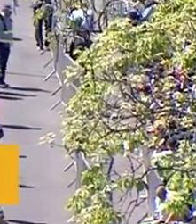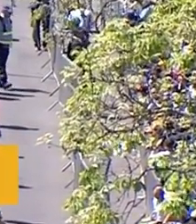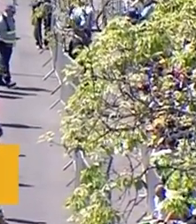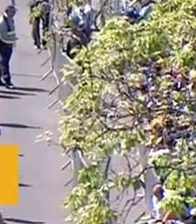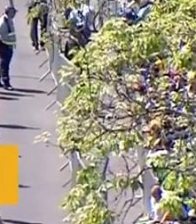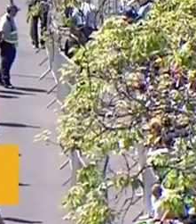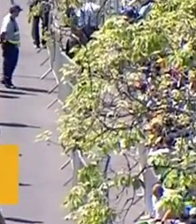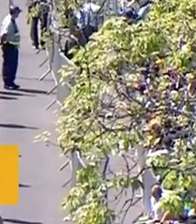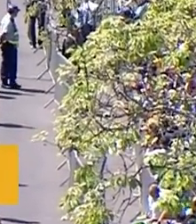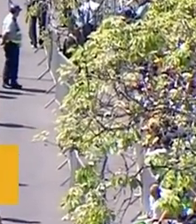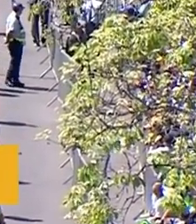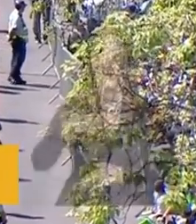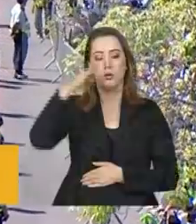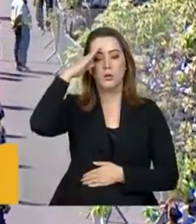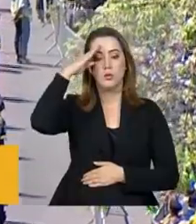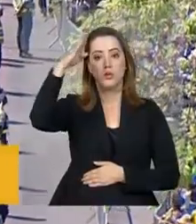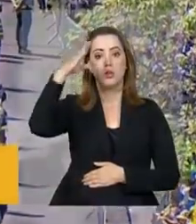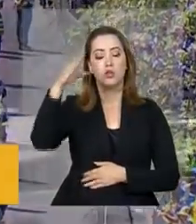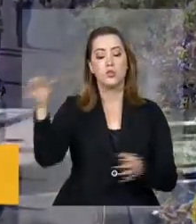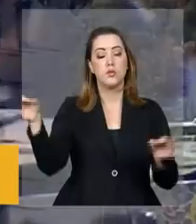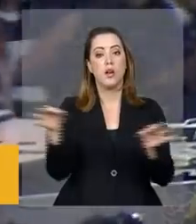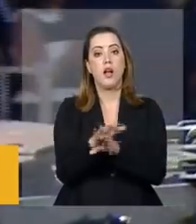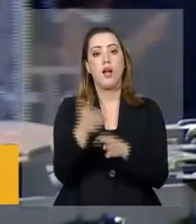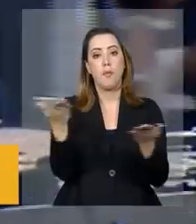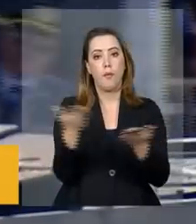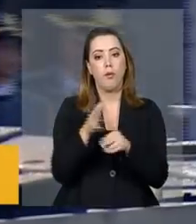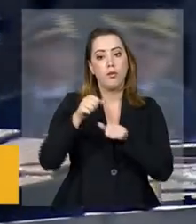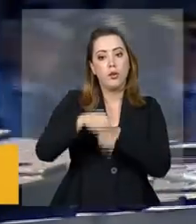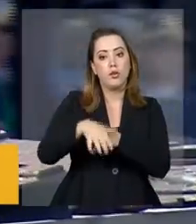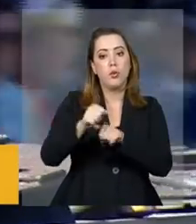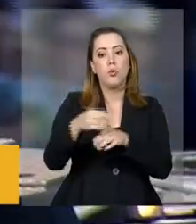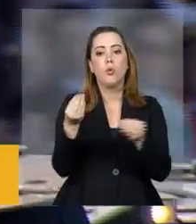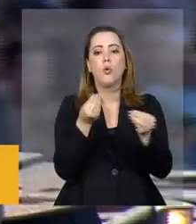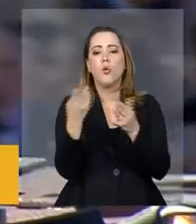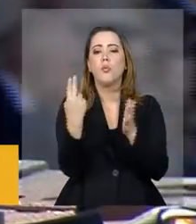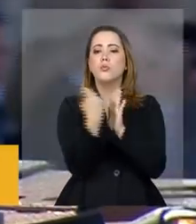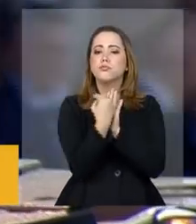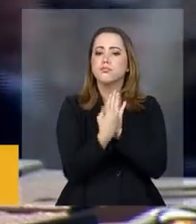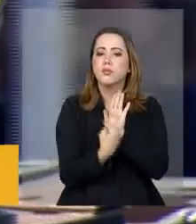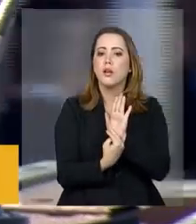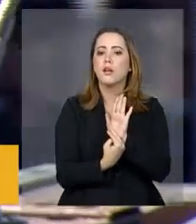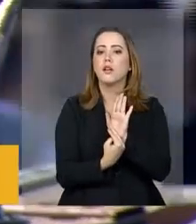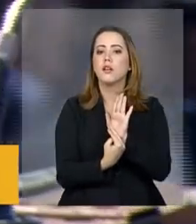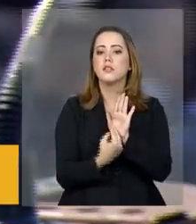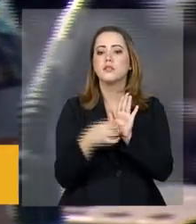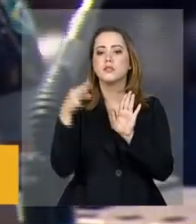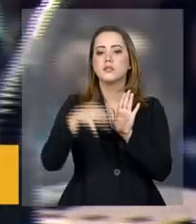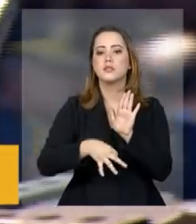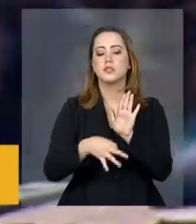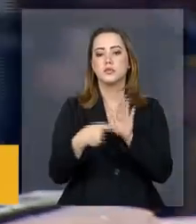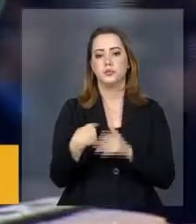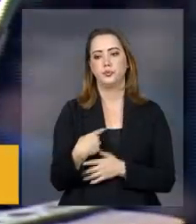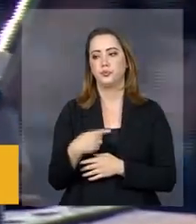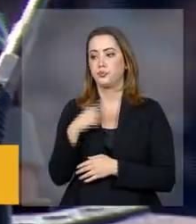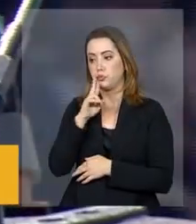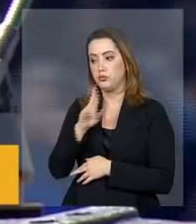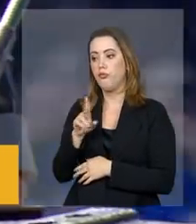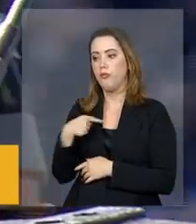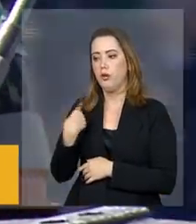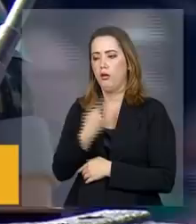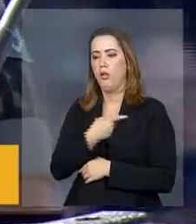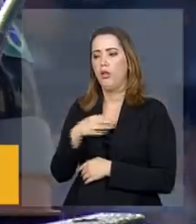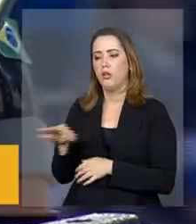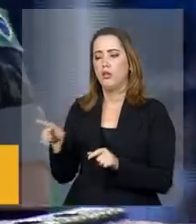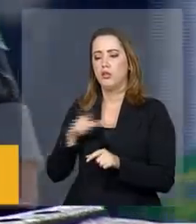Coronel Demuth, tivemos o encerramento do desfile agora. Como é que é essa parte do protocolo? Nós tivemos um encerramento com